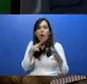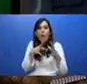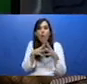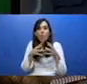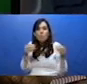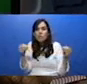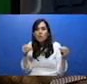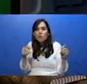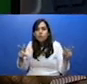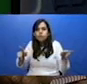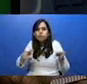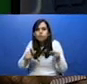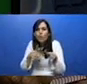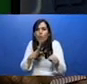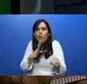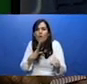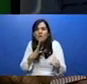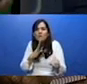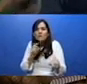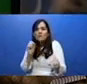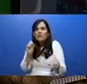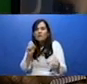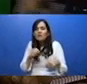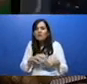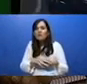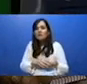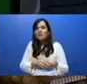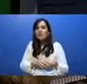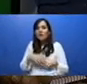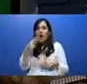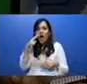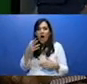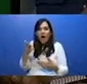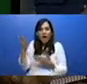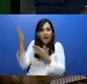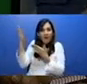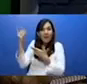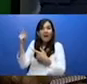muito conhecidos, que nós trouxemos hoje para